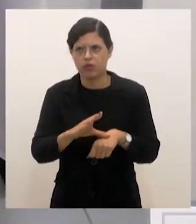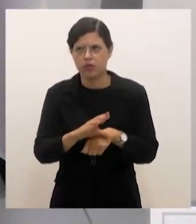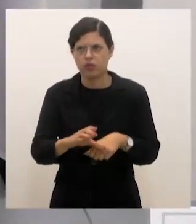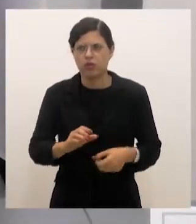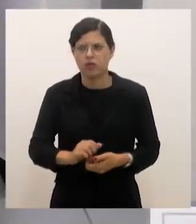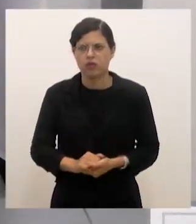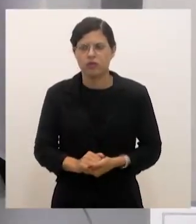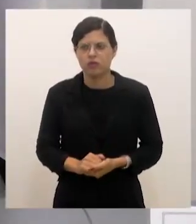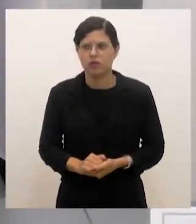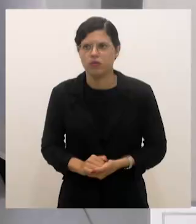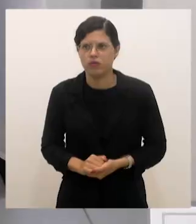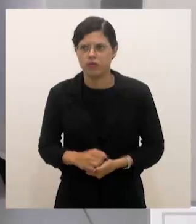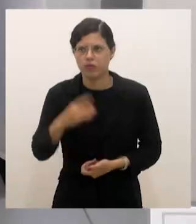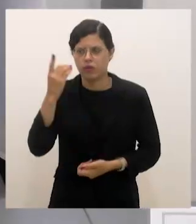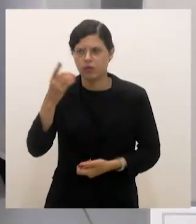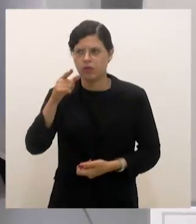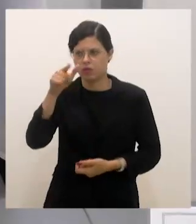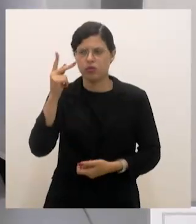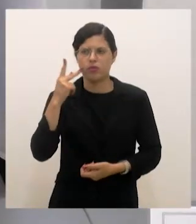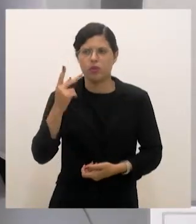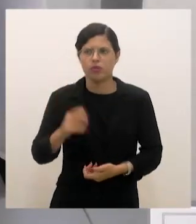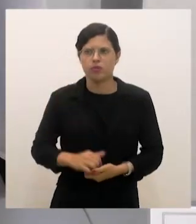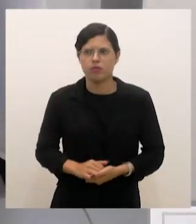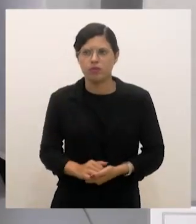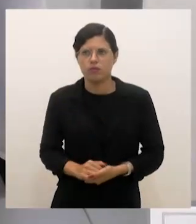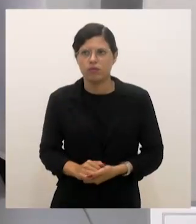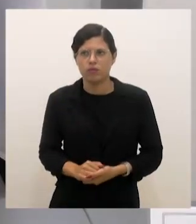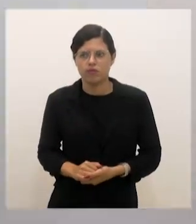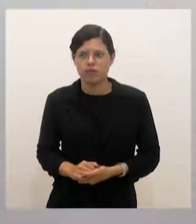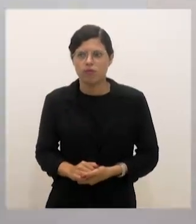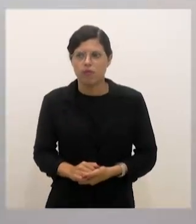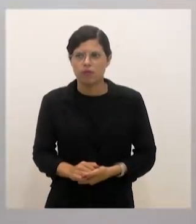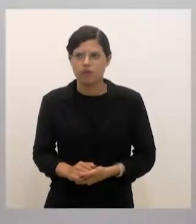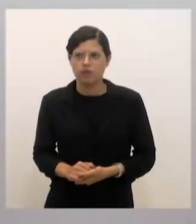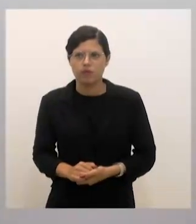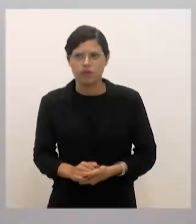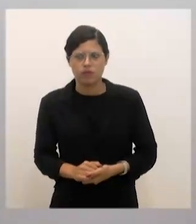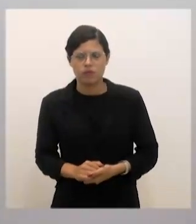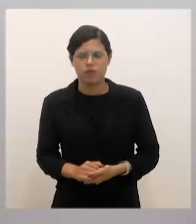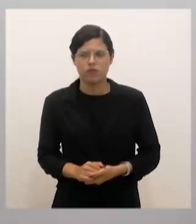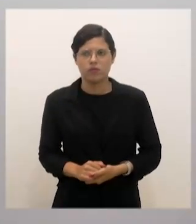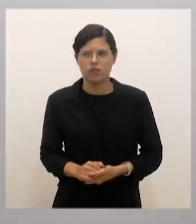Divergente pela inconstitucionalidade. Deputado Luiz Paulo. Além do mais,